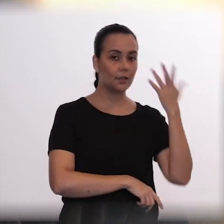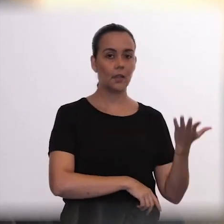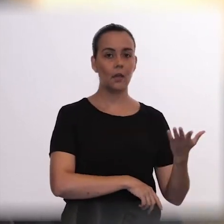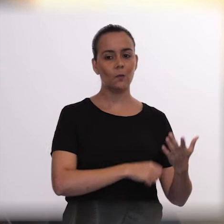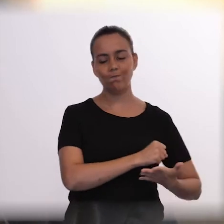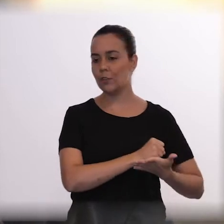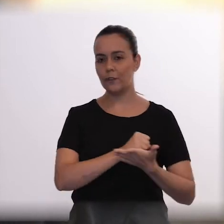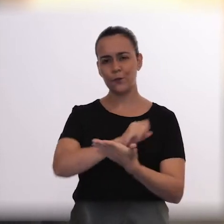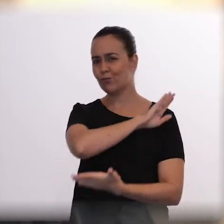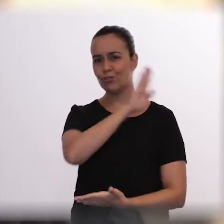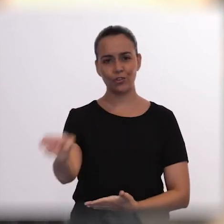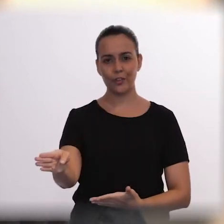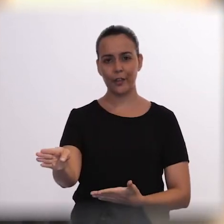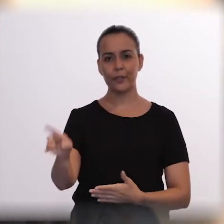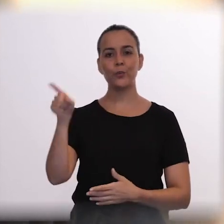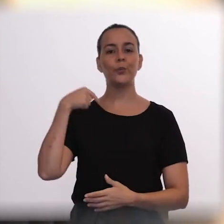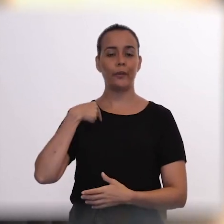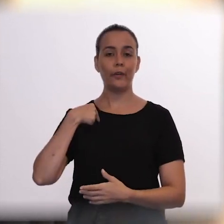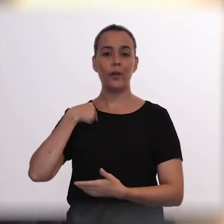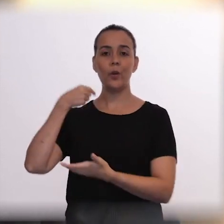já me levou, já me internou e